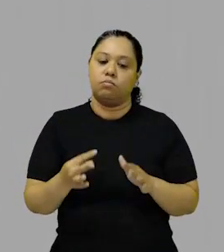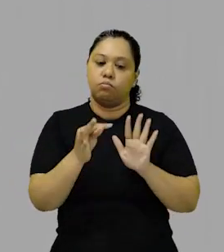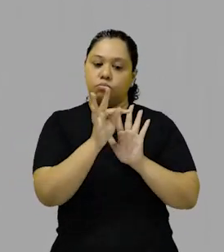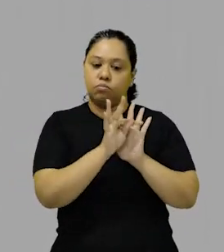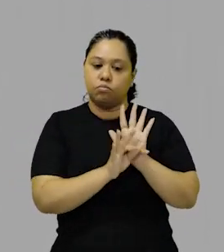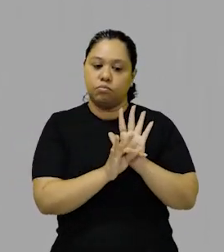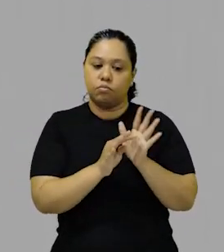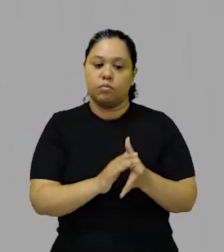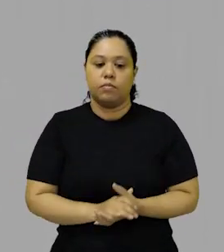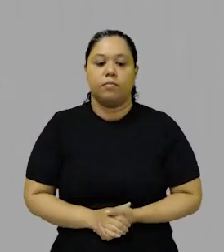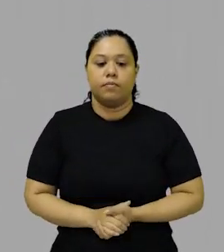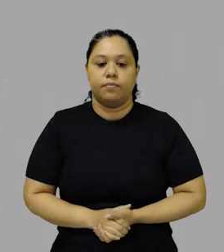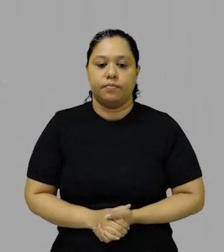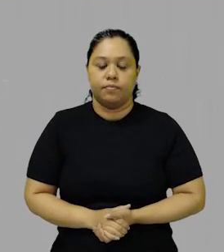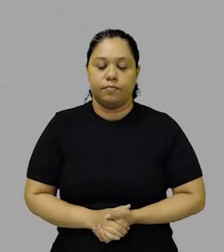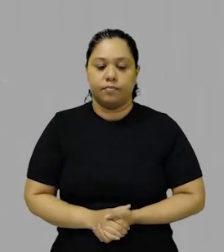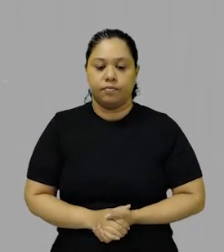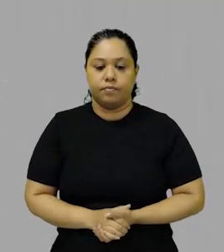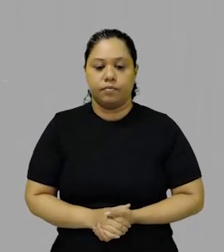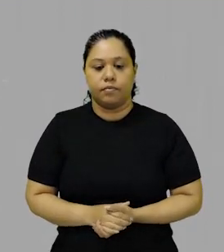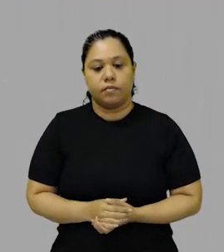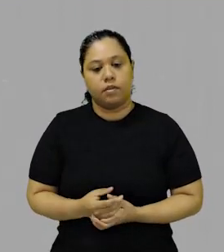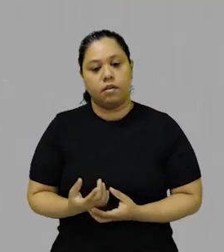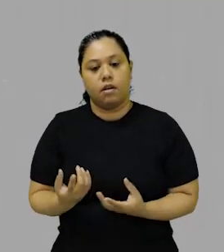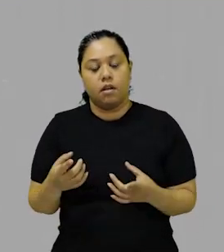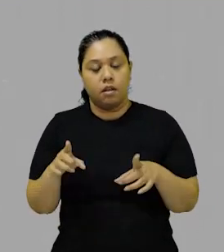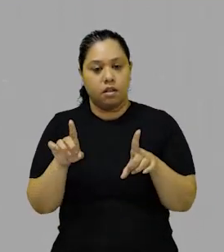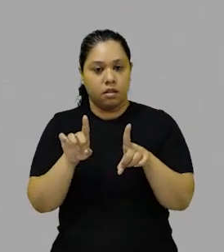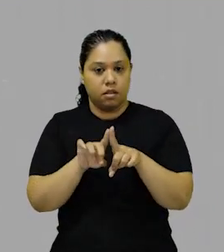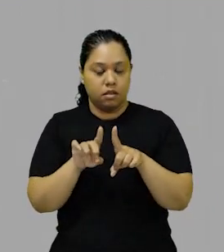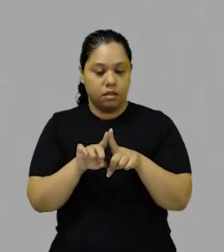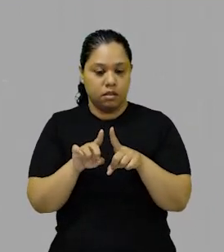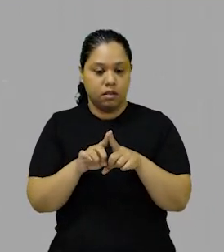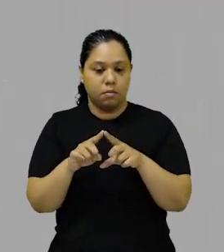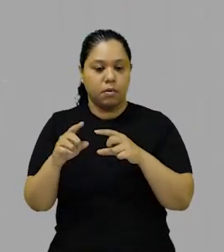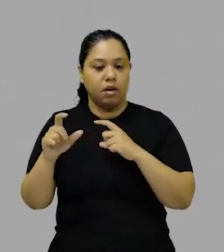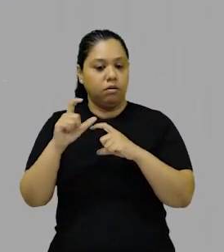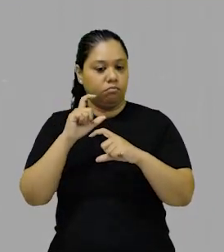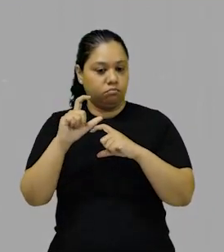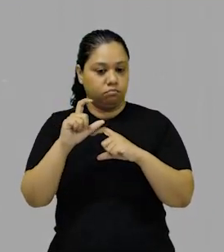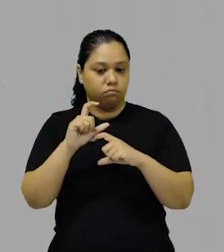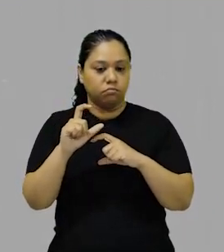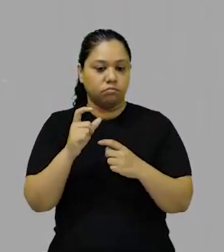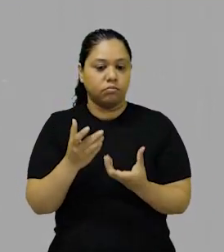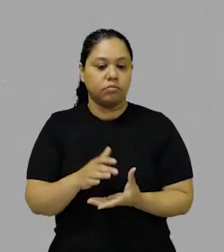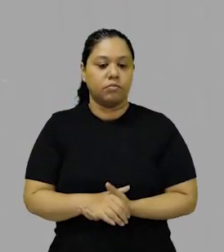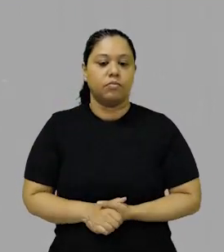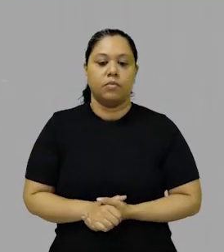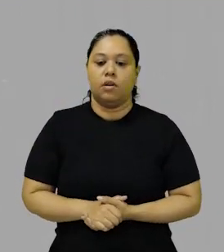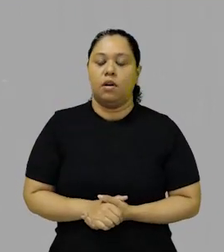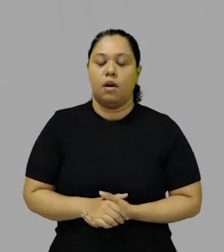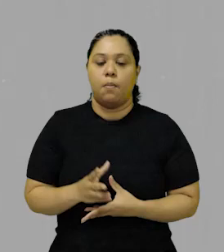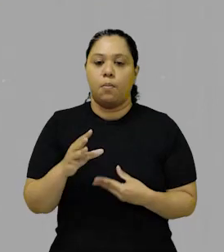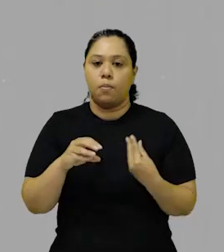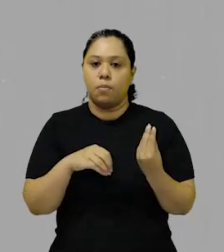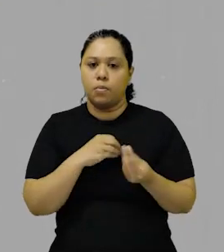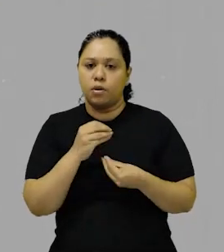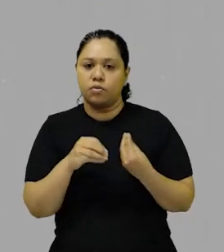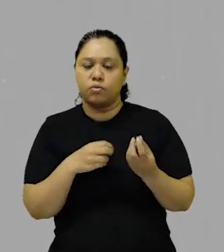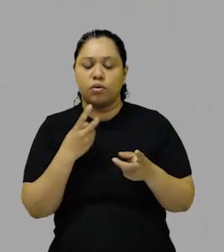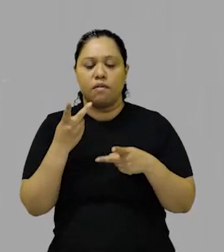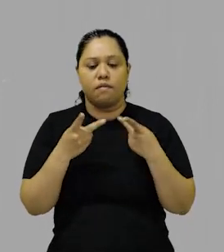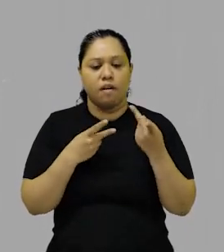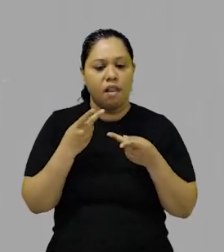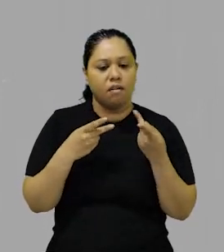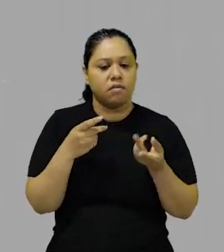romance. Você tem aqui uma tirinha, que é a ideia do cartoon, né, do texto que mistura linguagem verbal e não verbal, pede para